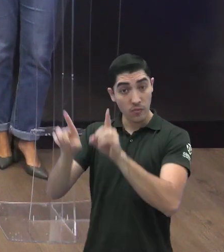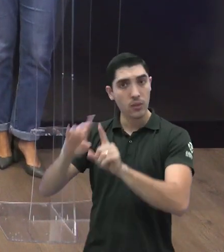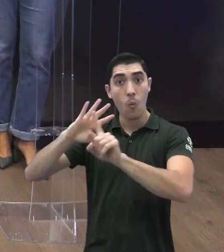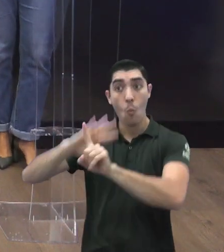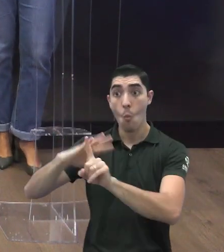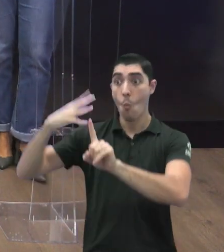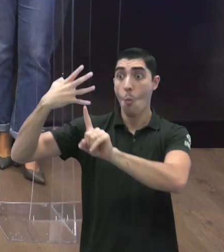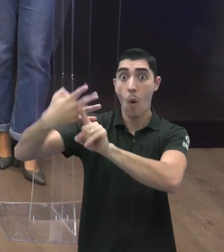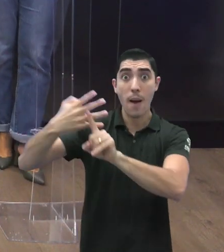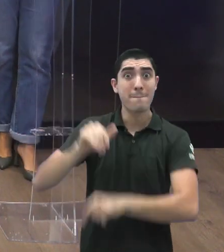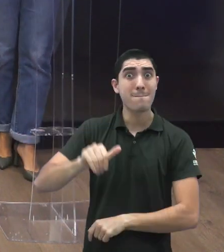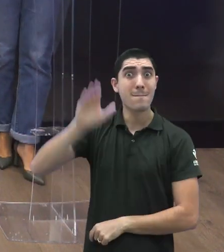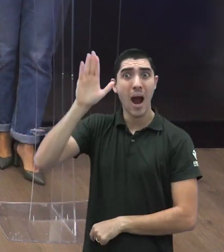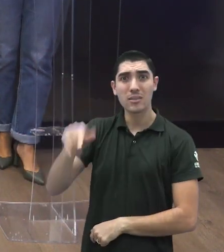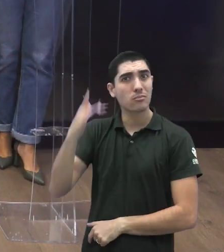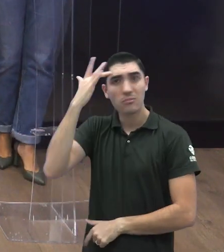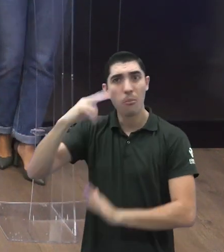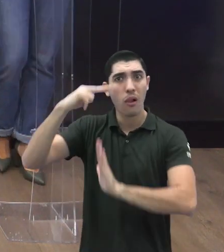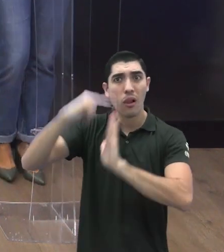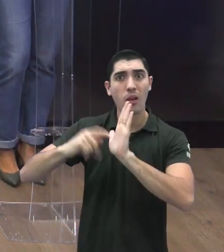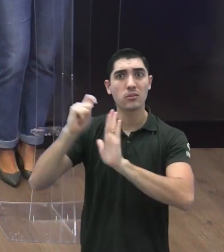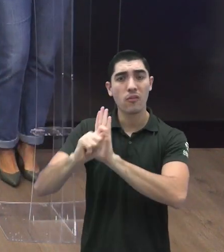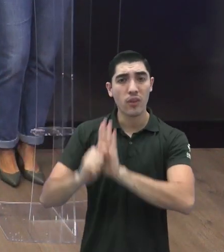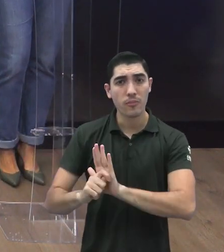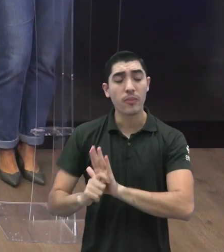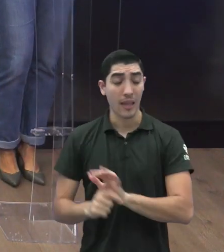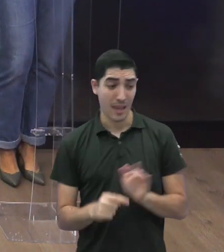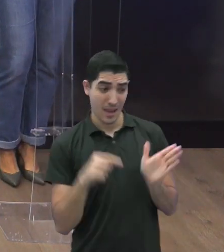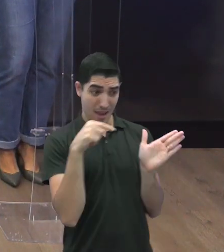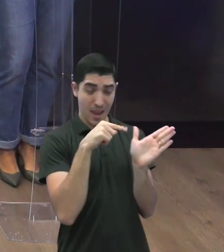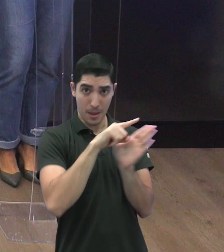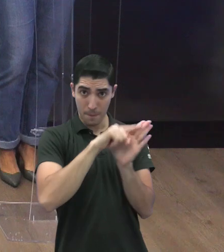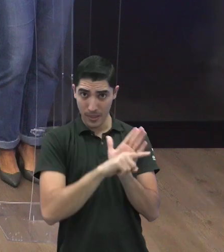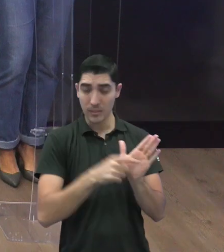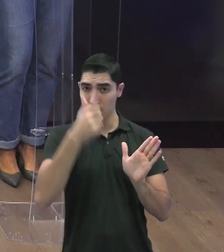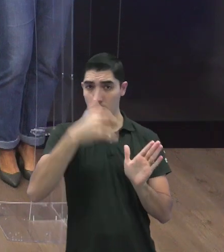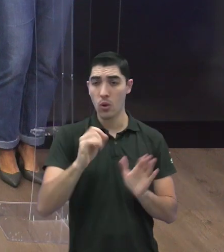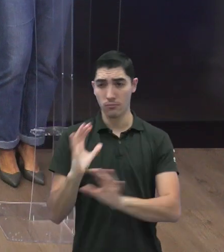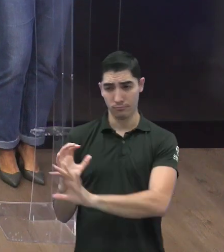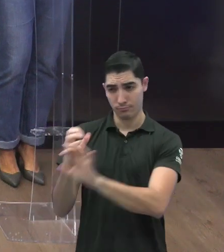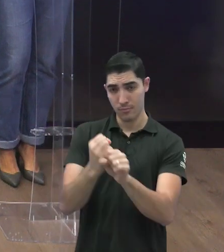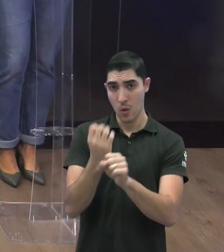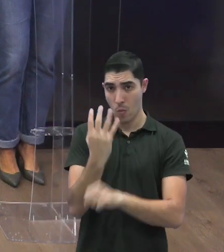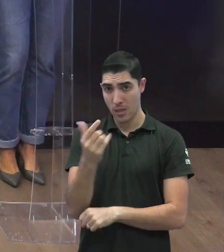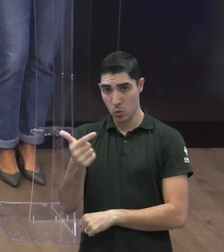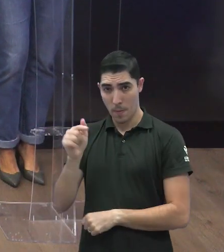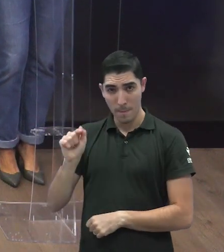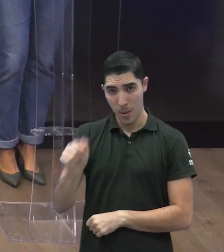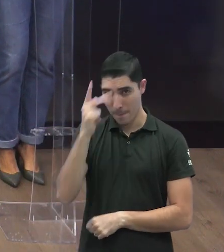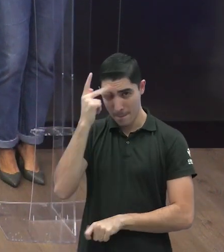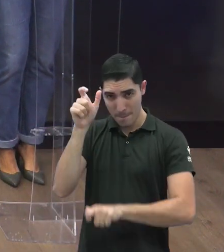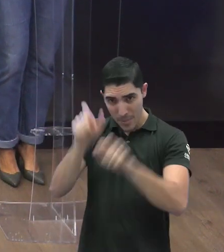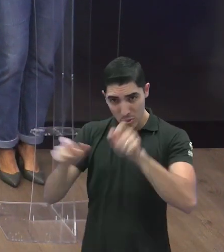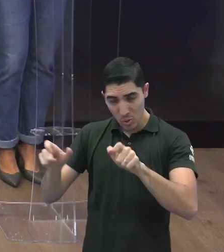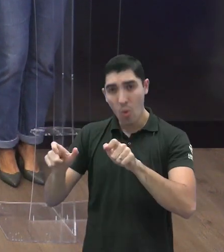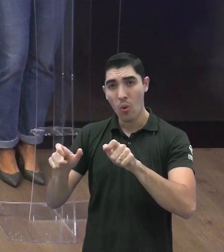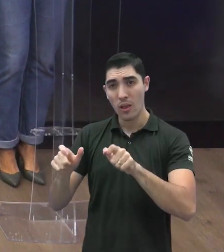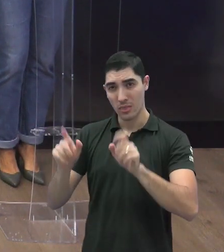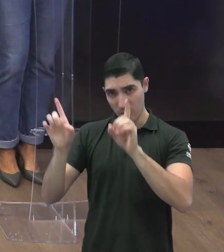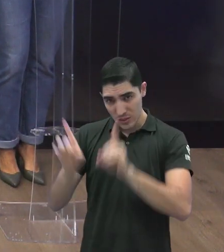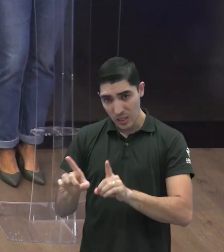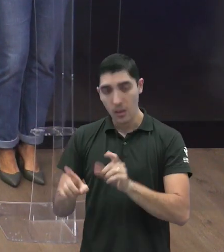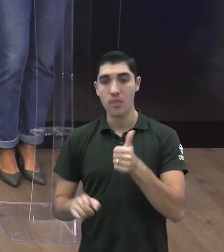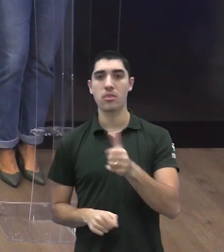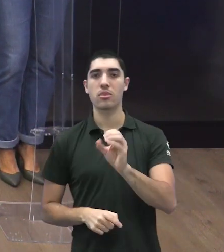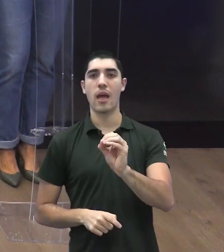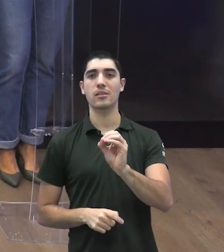sem deficiência. Em São José dos Campos, o levantamento apontou que das 42 mil pessoas com